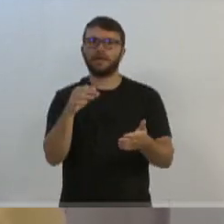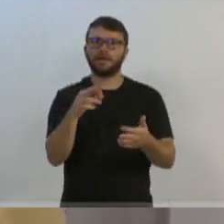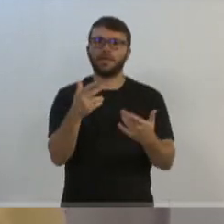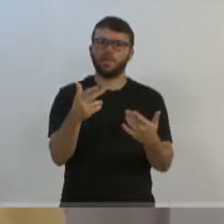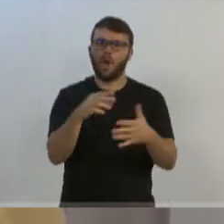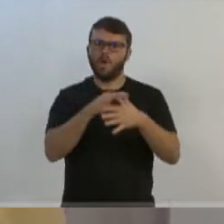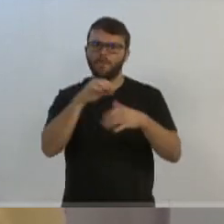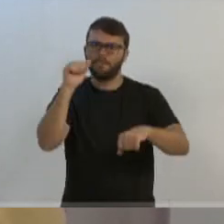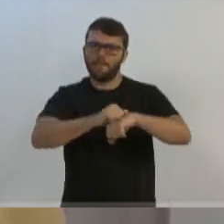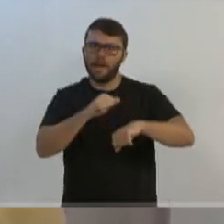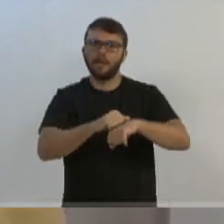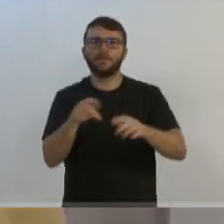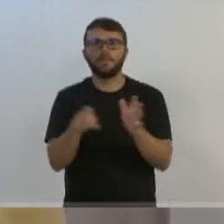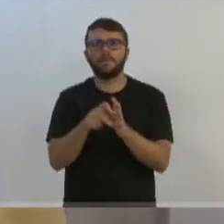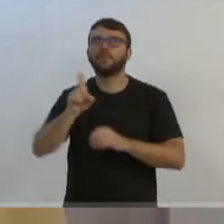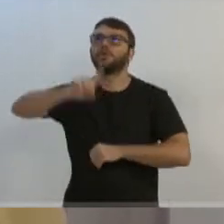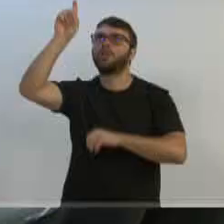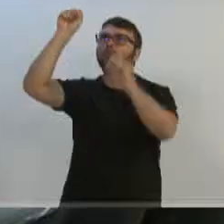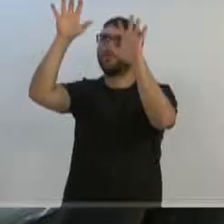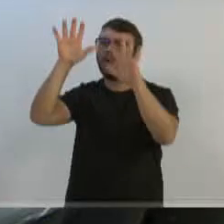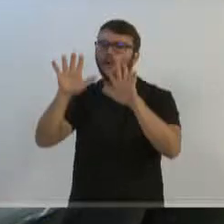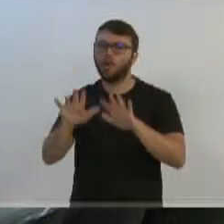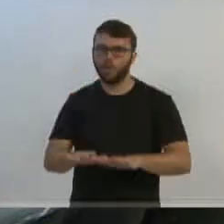de Deus e do Cordeiro.